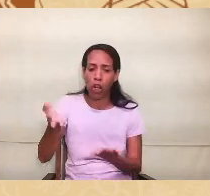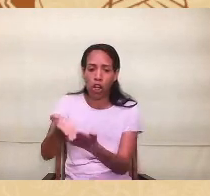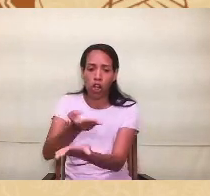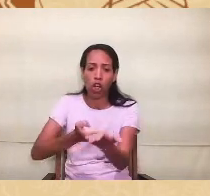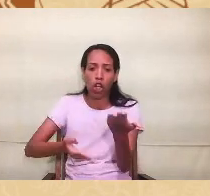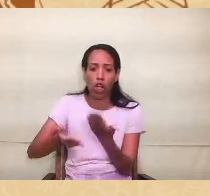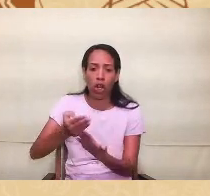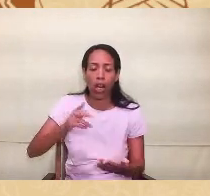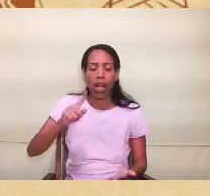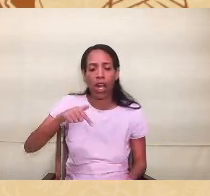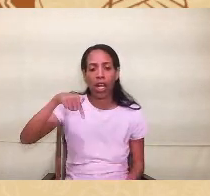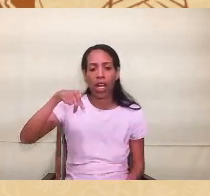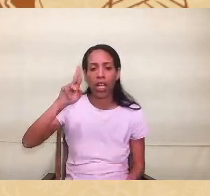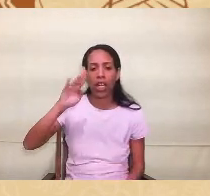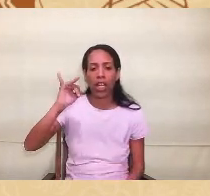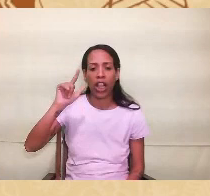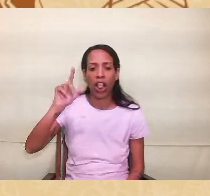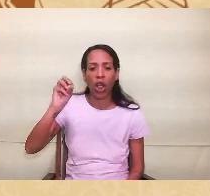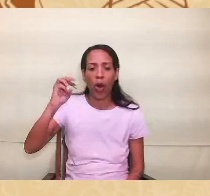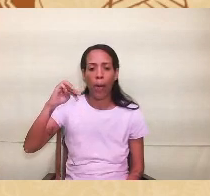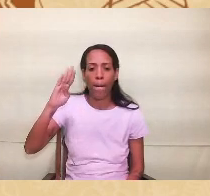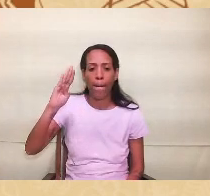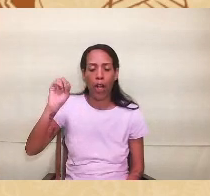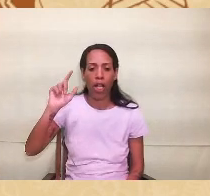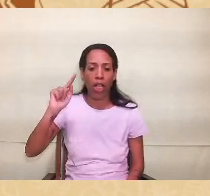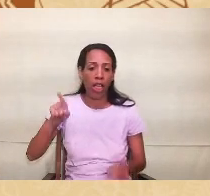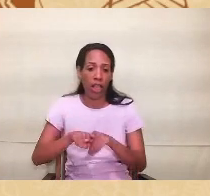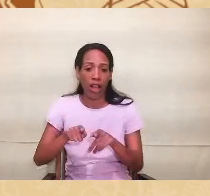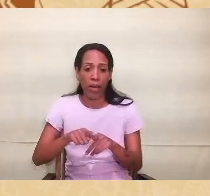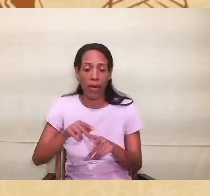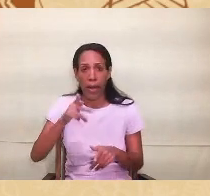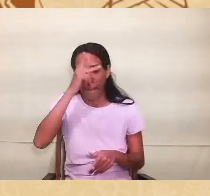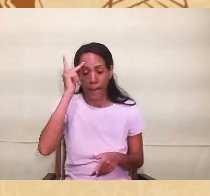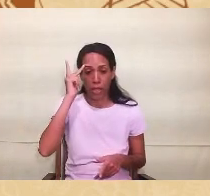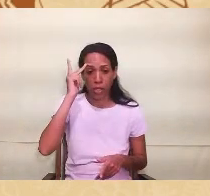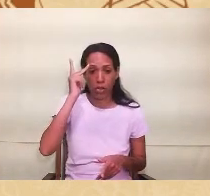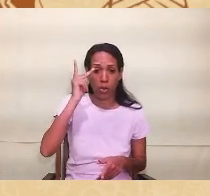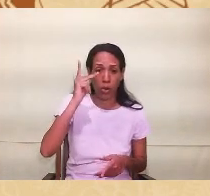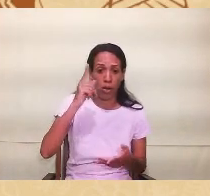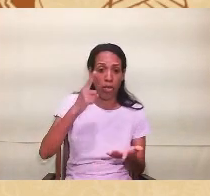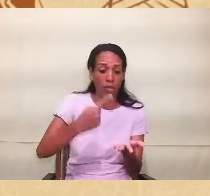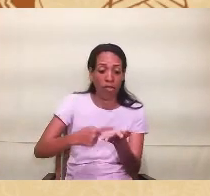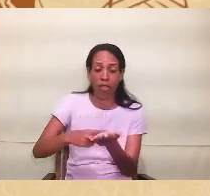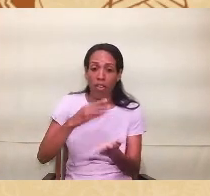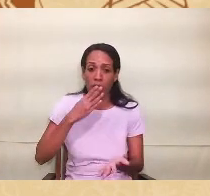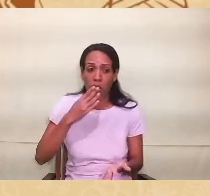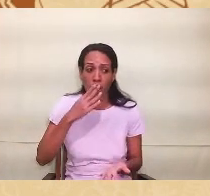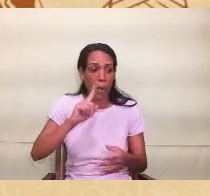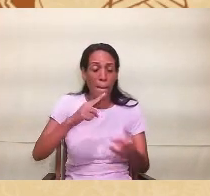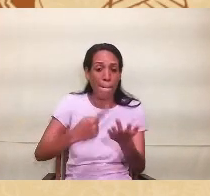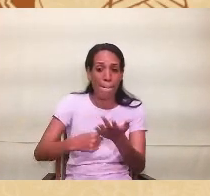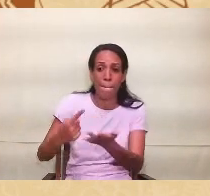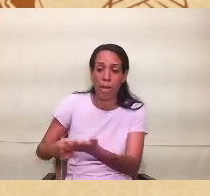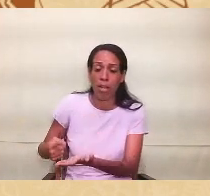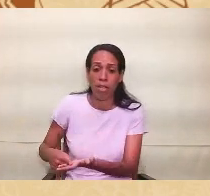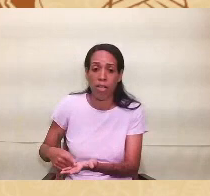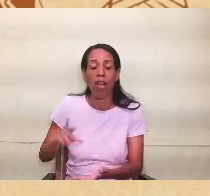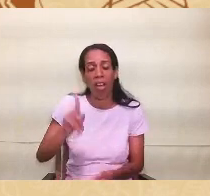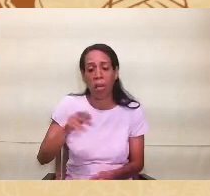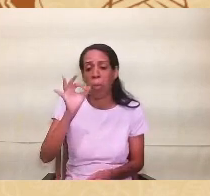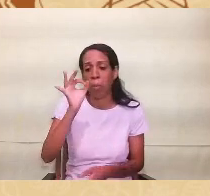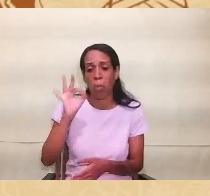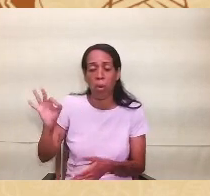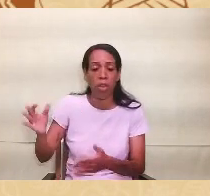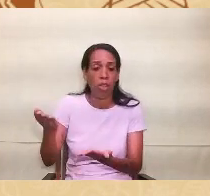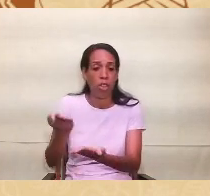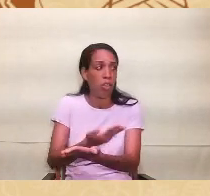quilombola e o povo indígena. Não demarcou terra quilombola, não demarcou terra indígena o suficiente. A gente foi moeda de troca. Tem